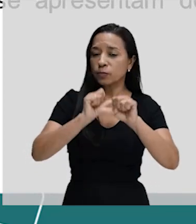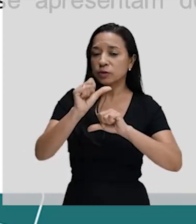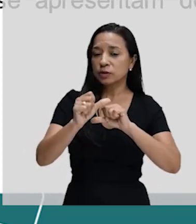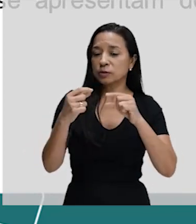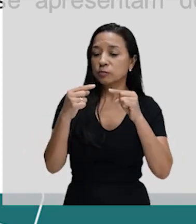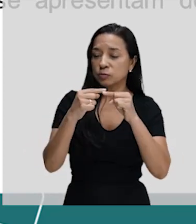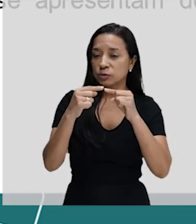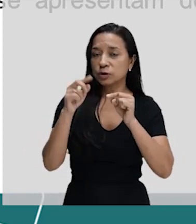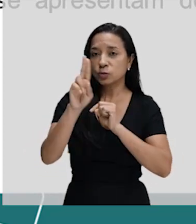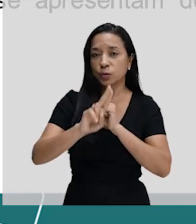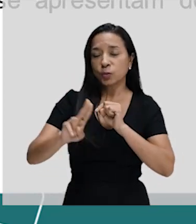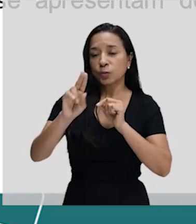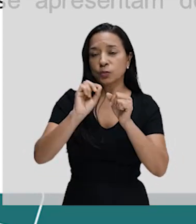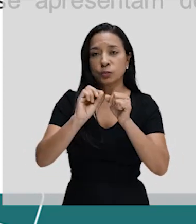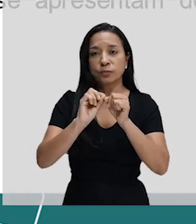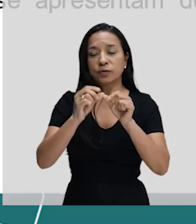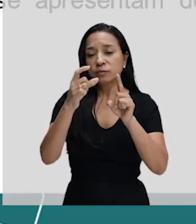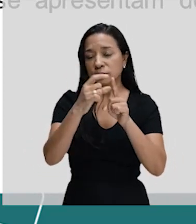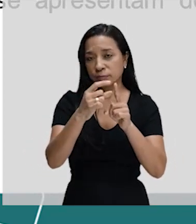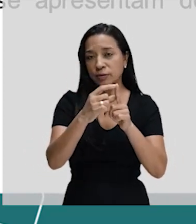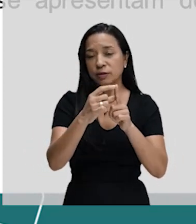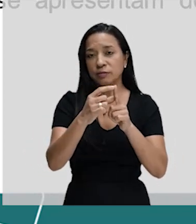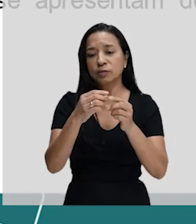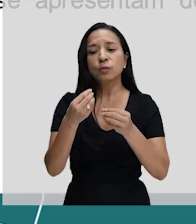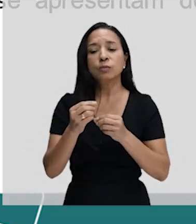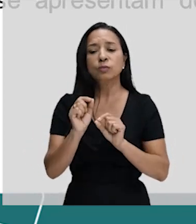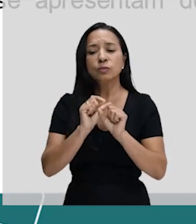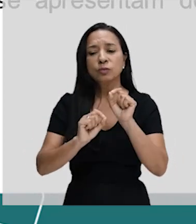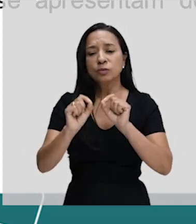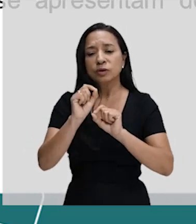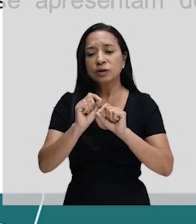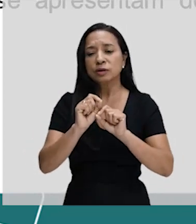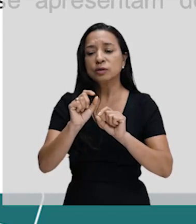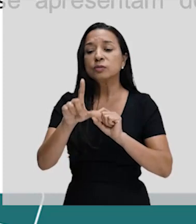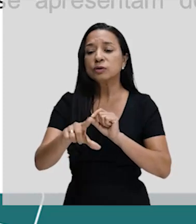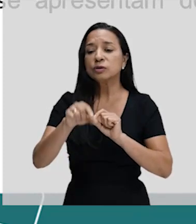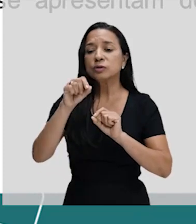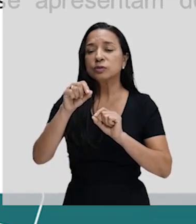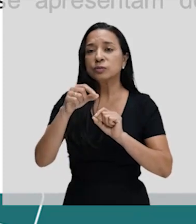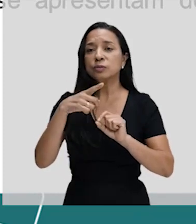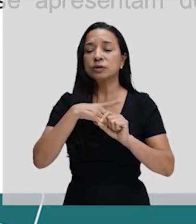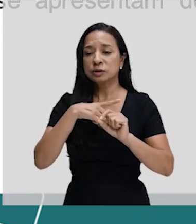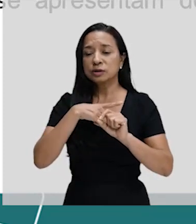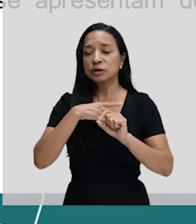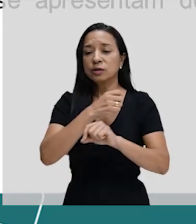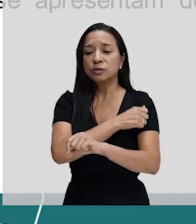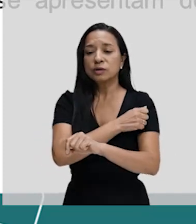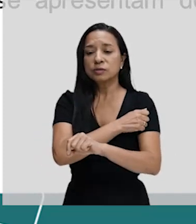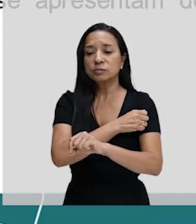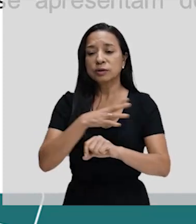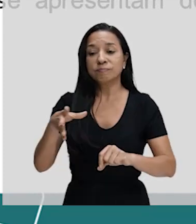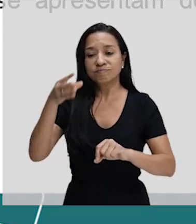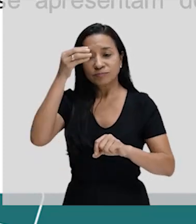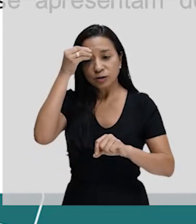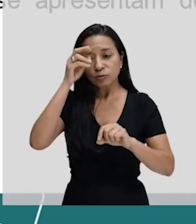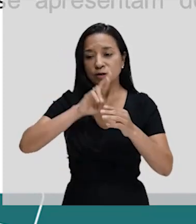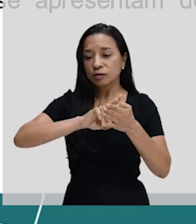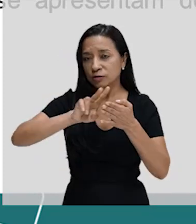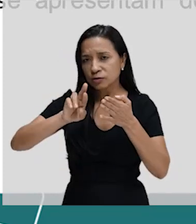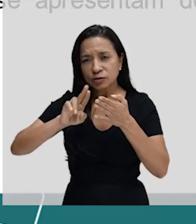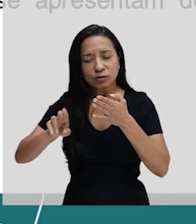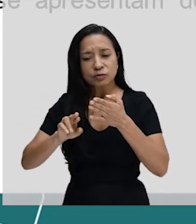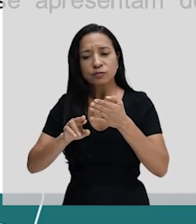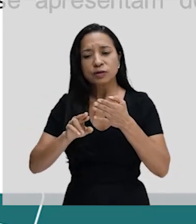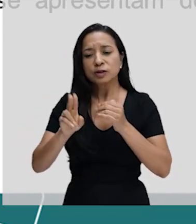da palavra. Com isso, a opção que resta para o aluno é decorar as diferentes formas como